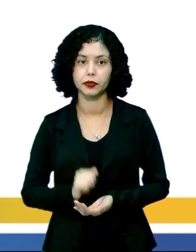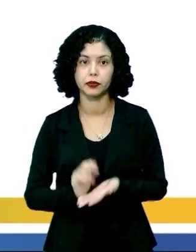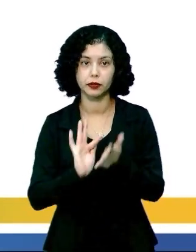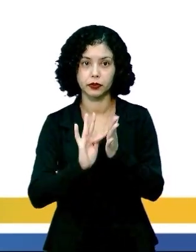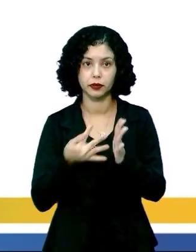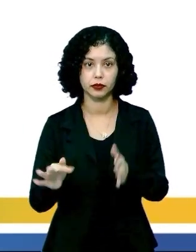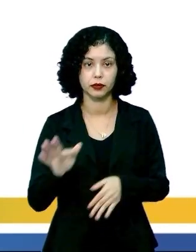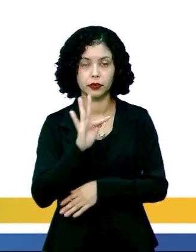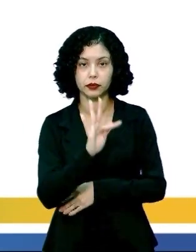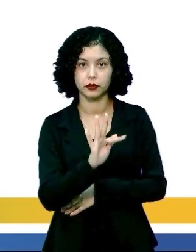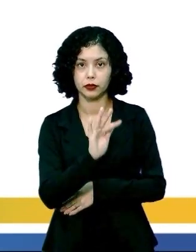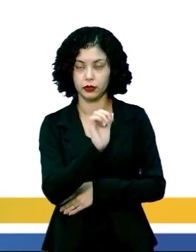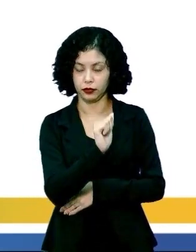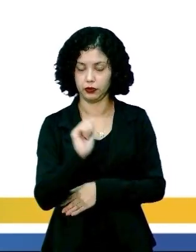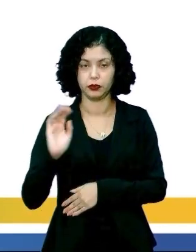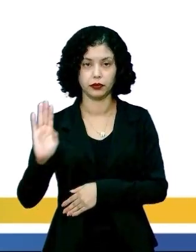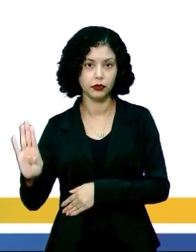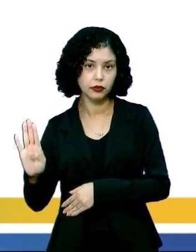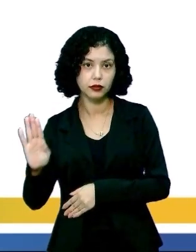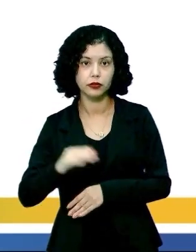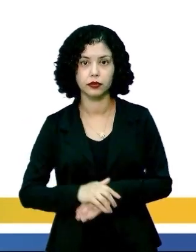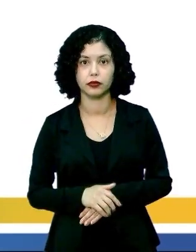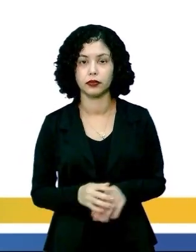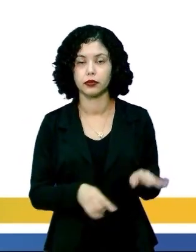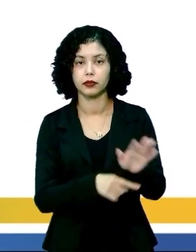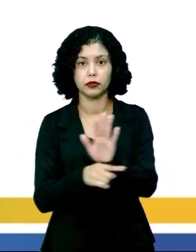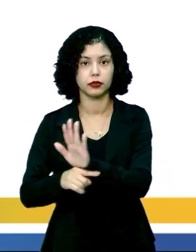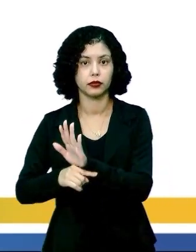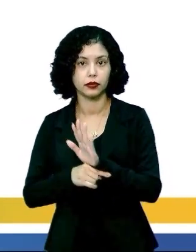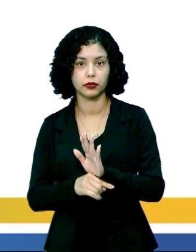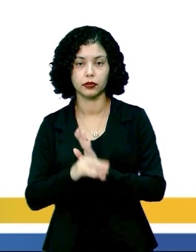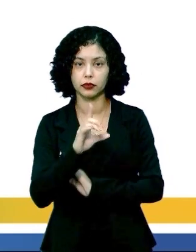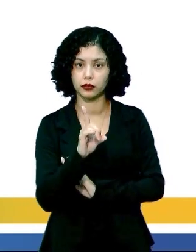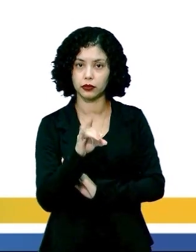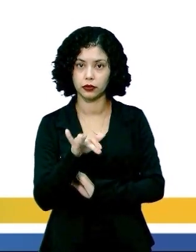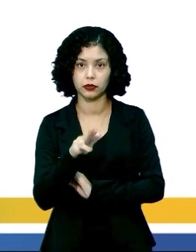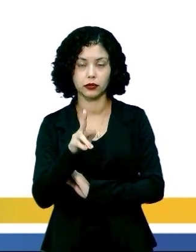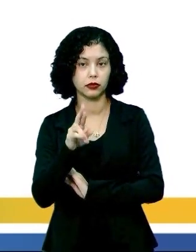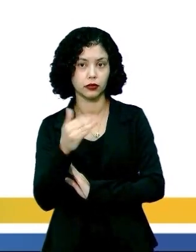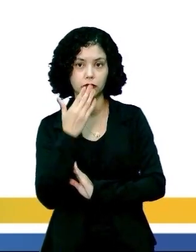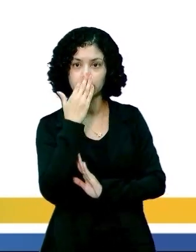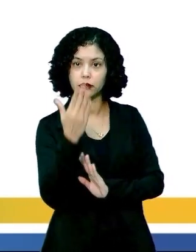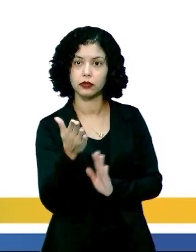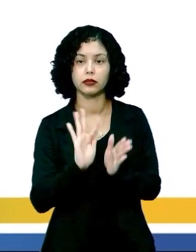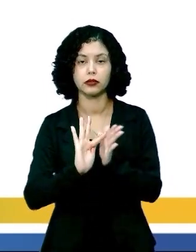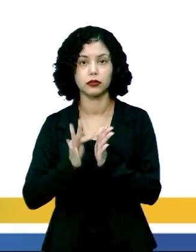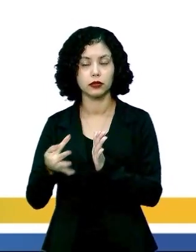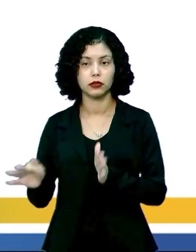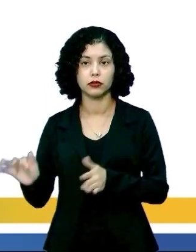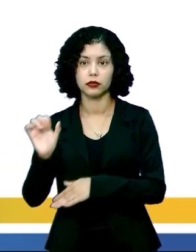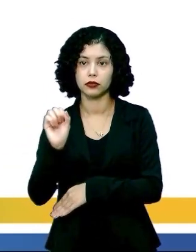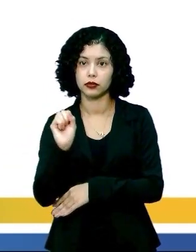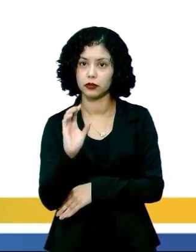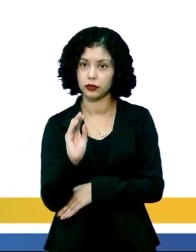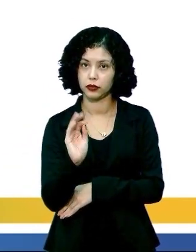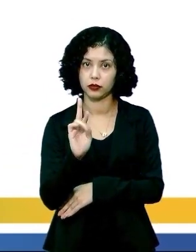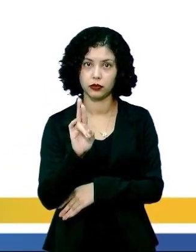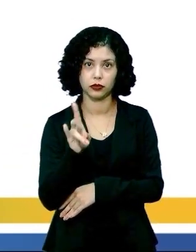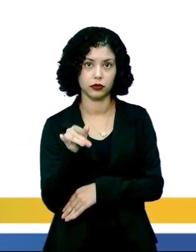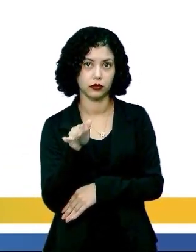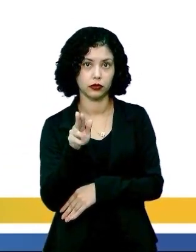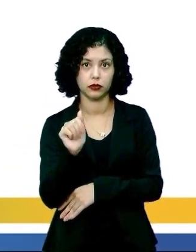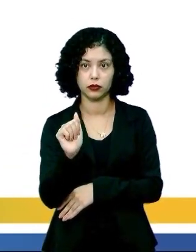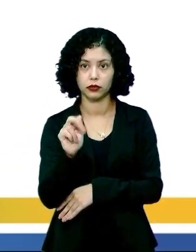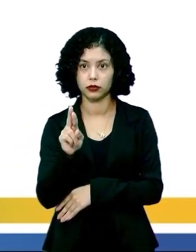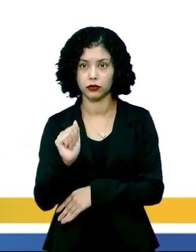A função, tá, de f de a em b, representada no diagrama a seguir, é